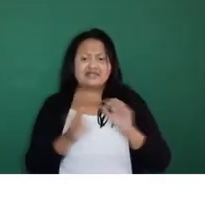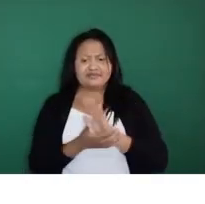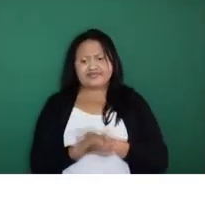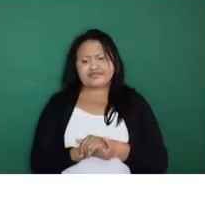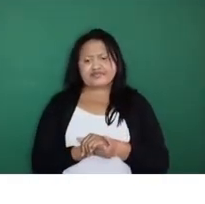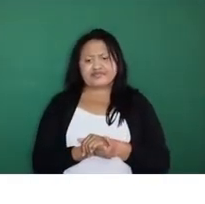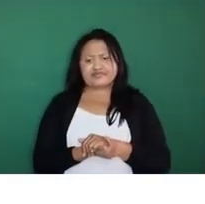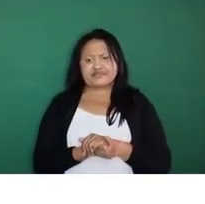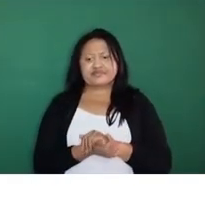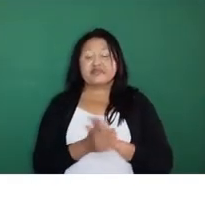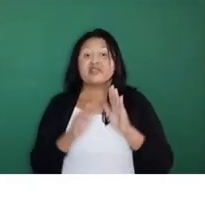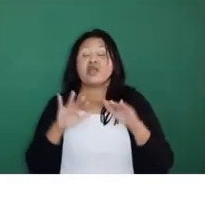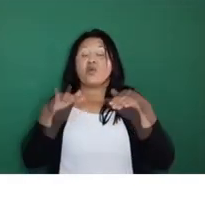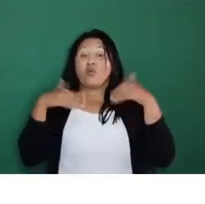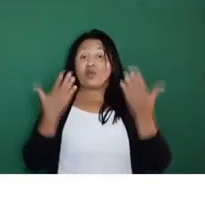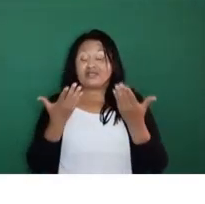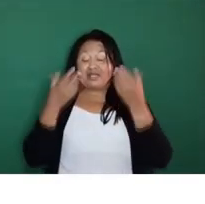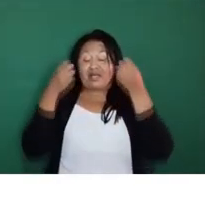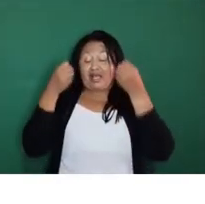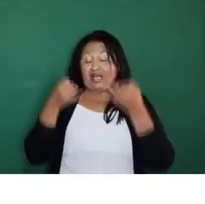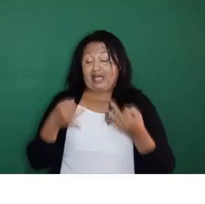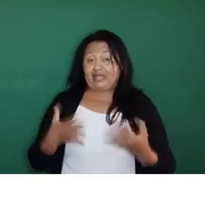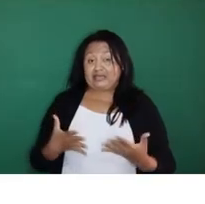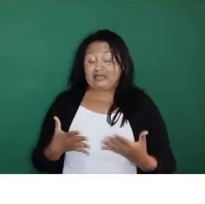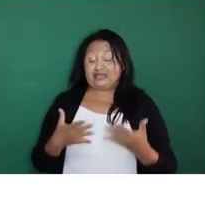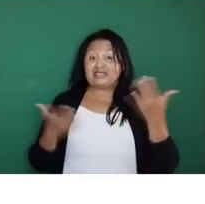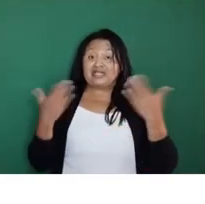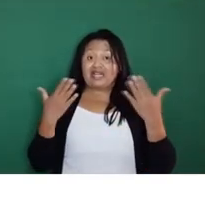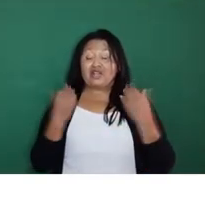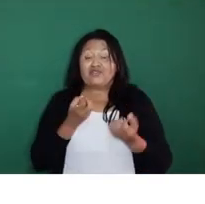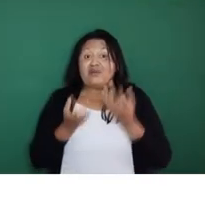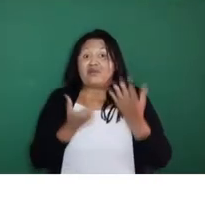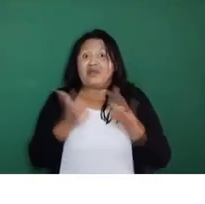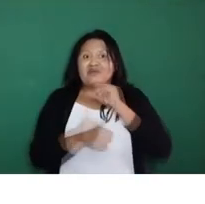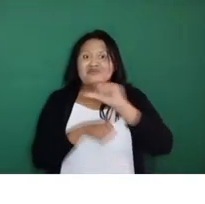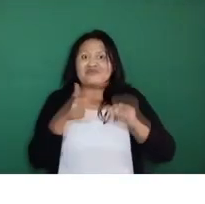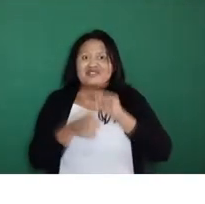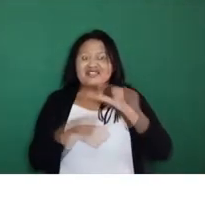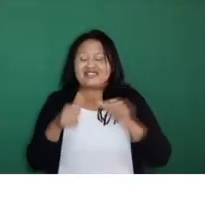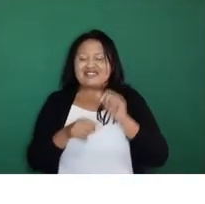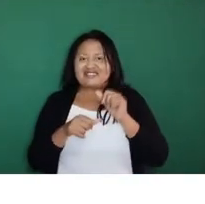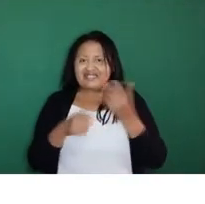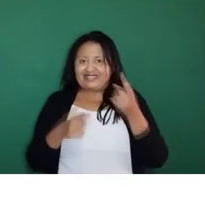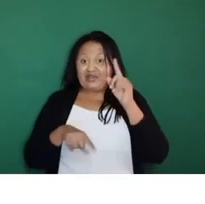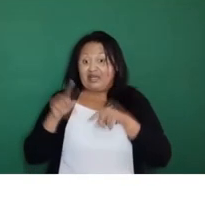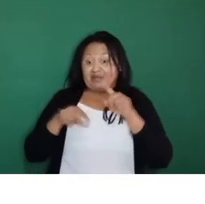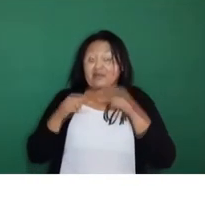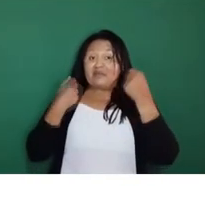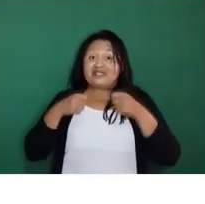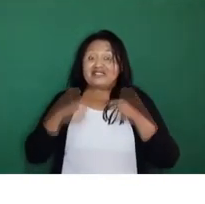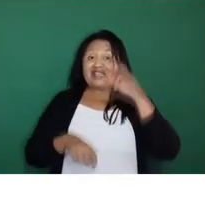Como é a quantidade de calor de vaporização a gente tá vendo uma mudança no estado físico a gente precisa lembrar dessa equação